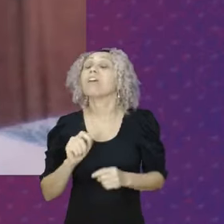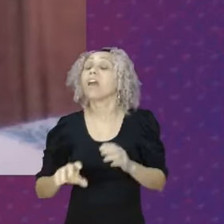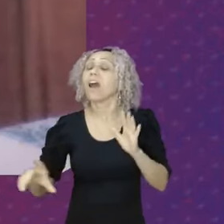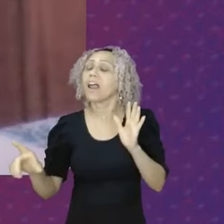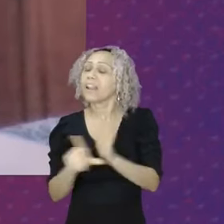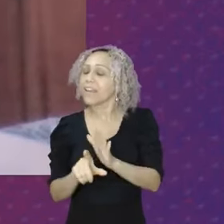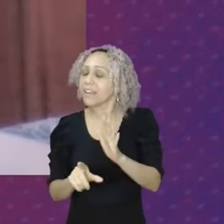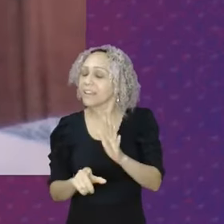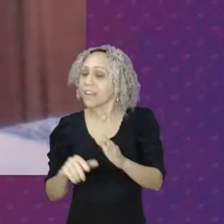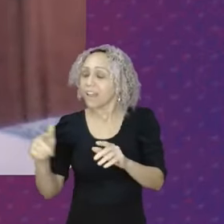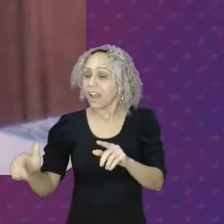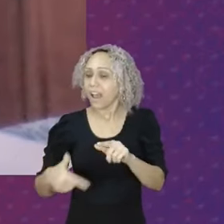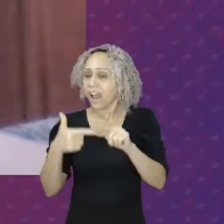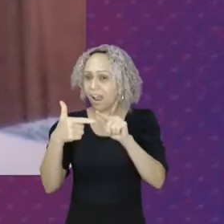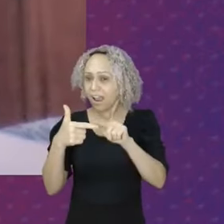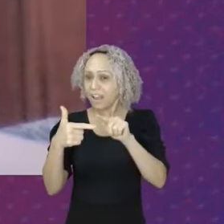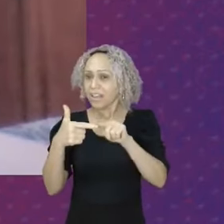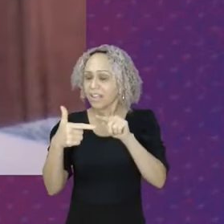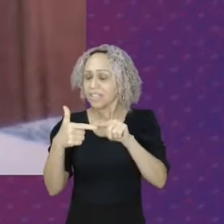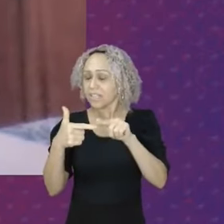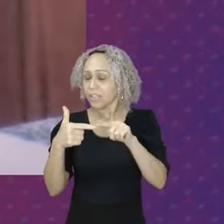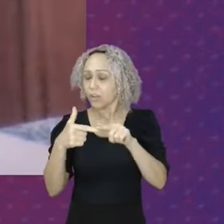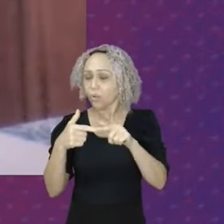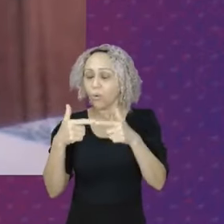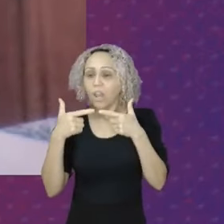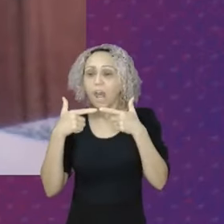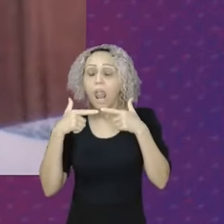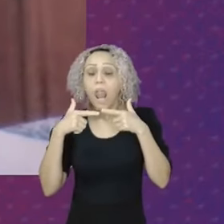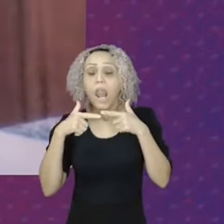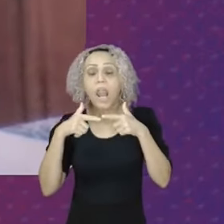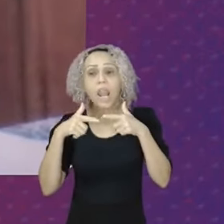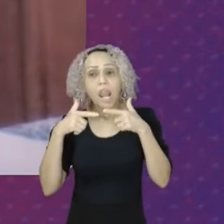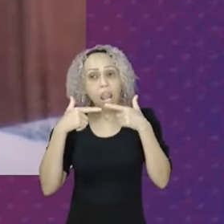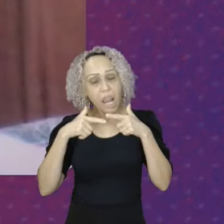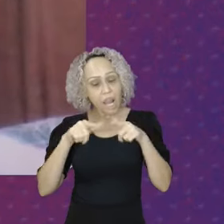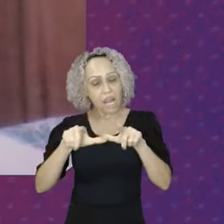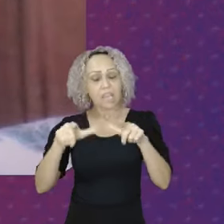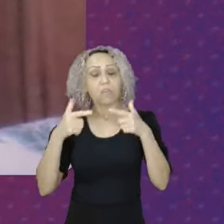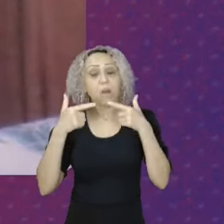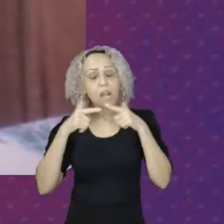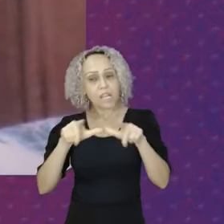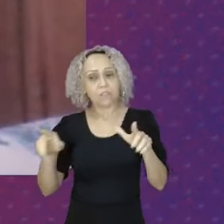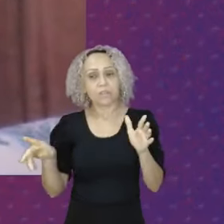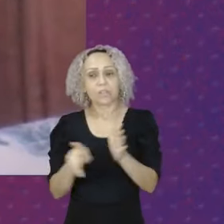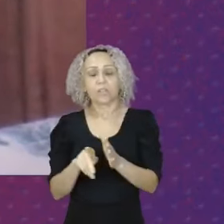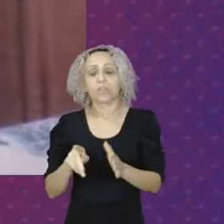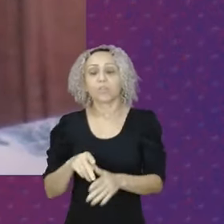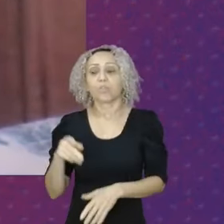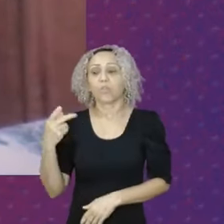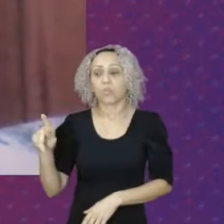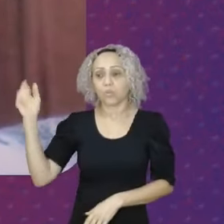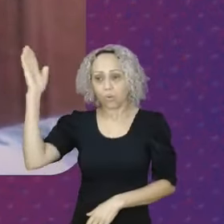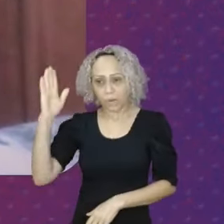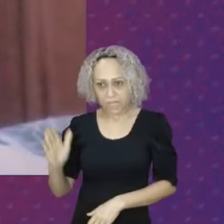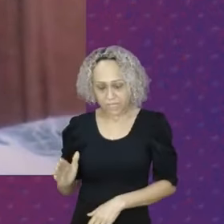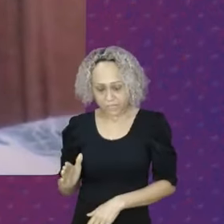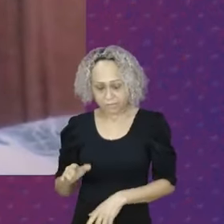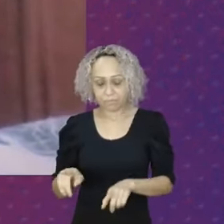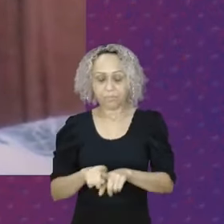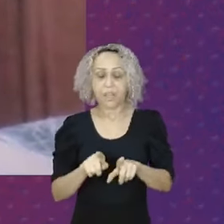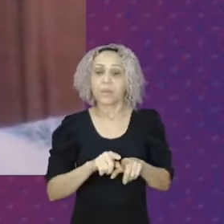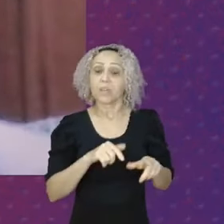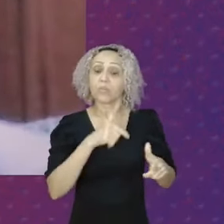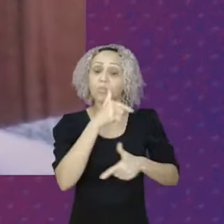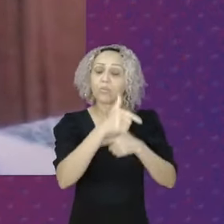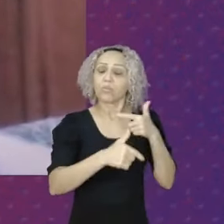né a gente também eh como se diz do intérprete de libras né da profissão regulamentação da da da da profissão do intérprete de